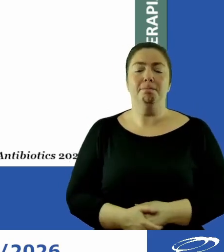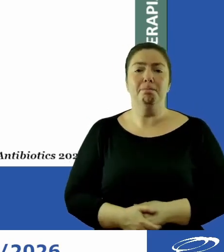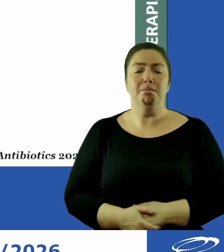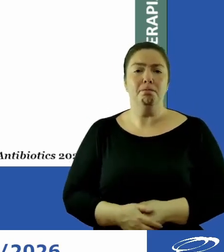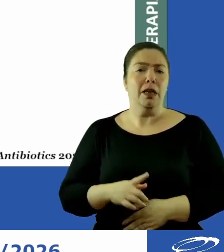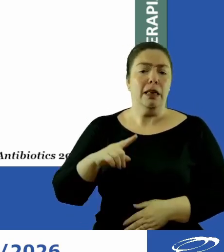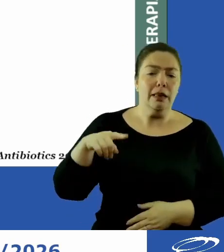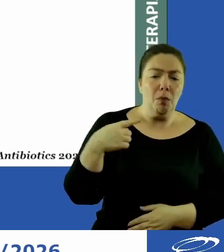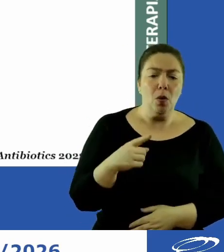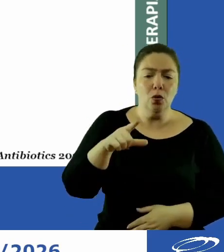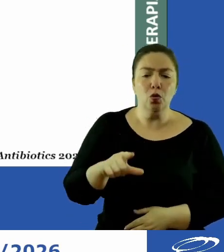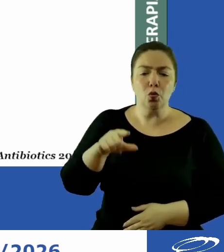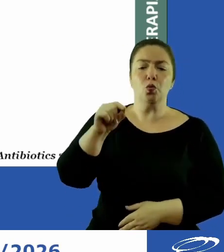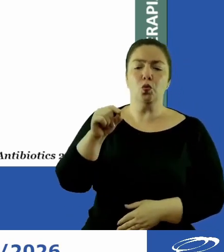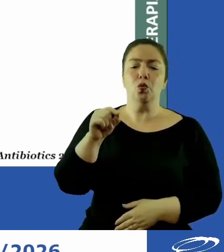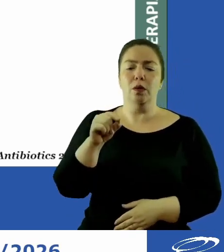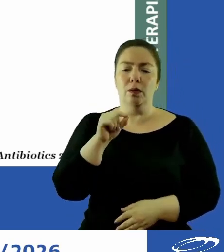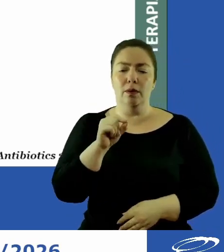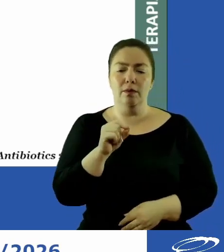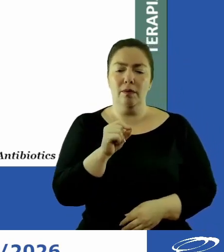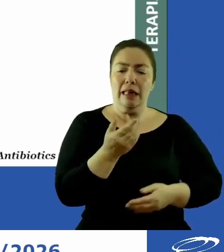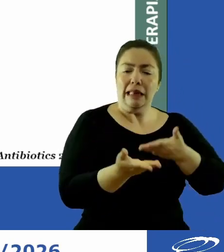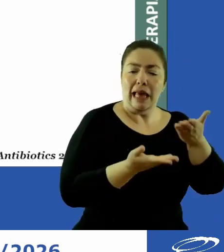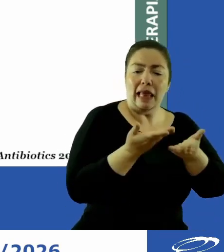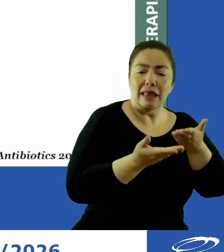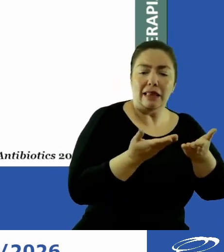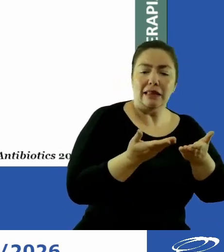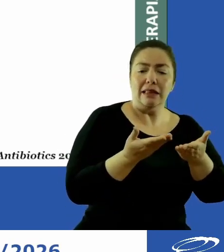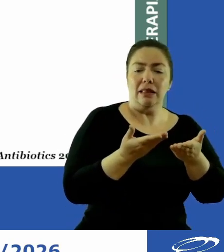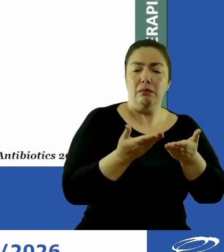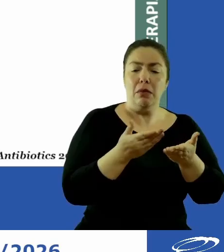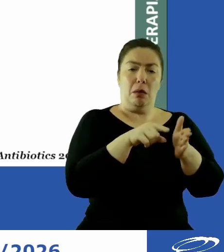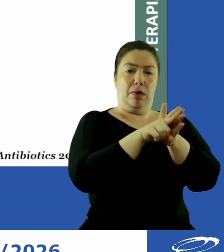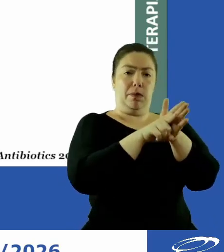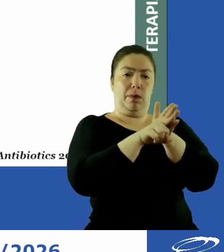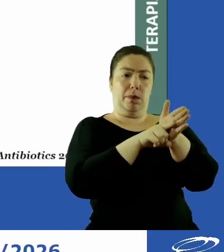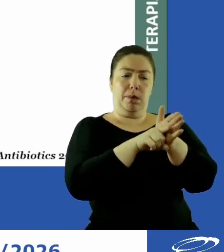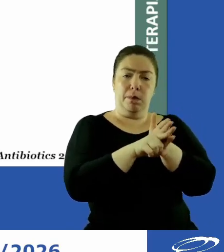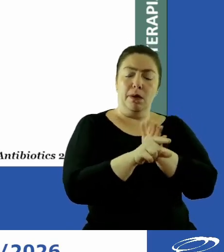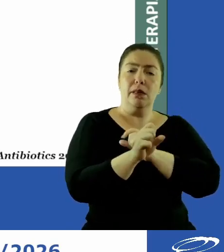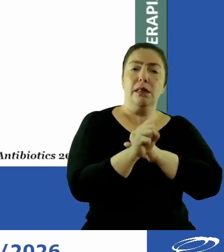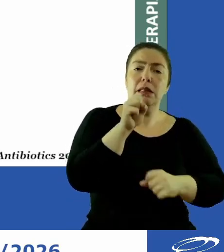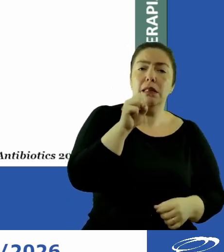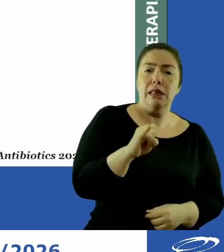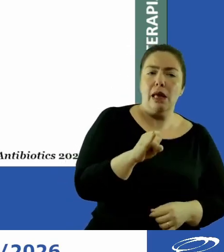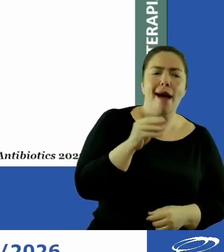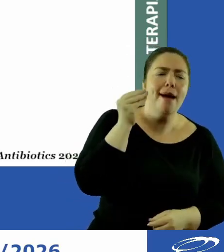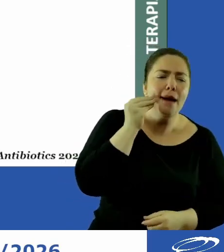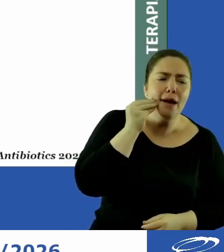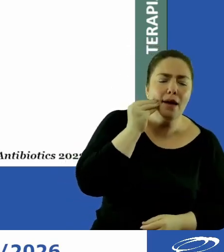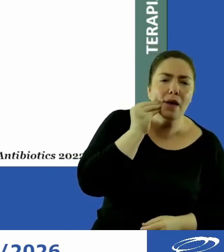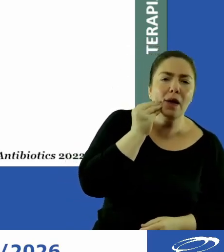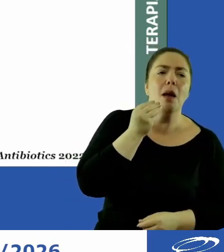antimicrobiano, tanto quanto a microbiologia de boa qualidade. A terapia empírica, se não for possível identificar prévio, vai